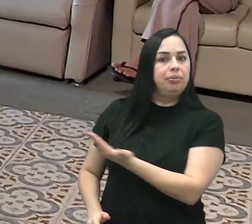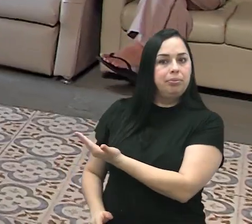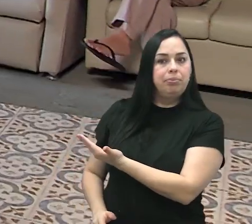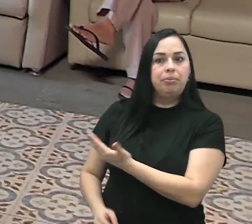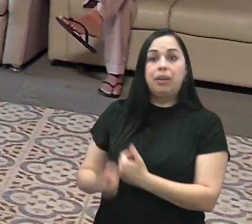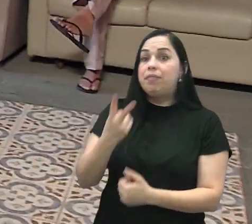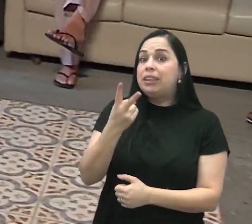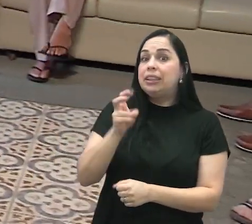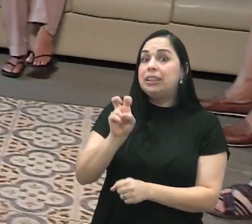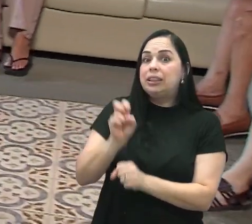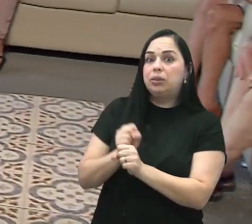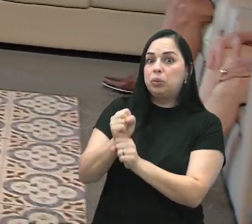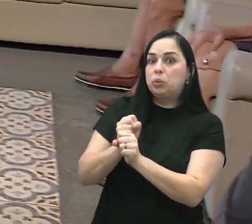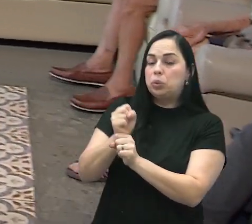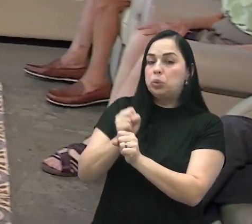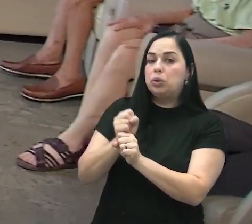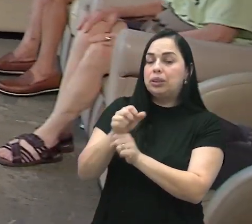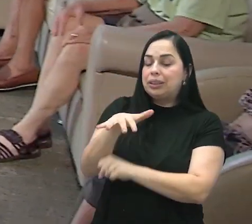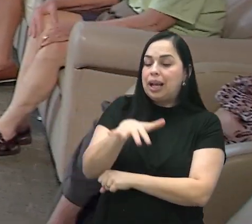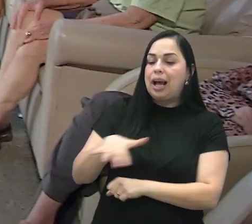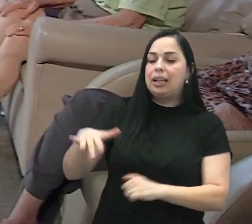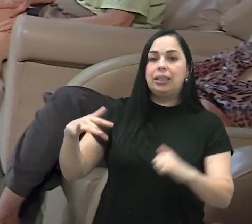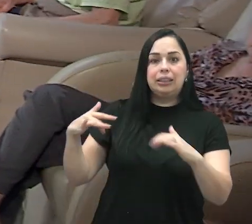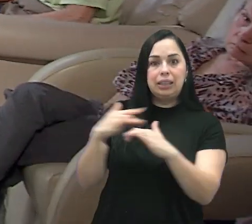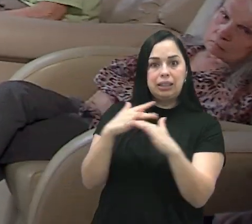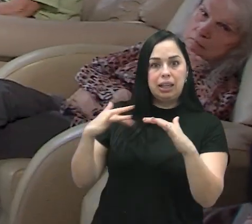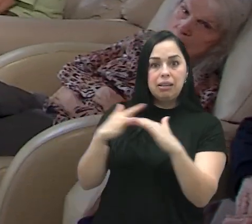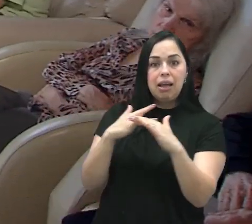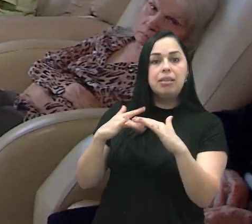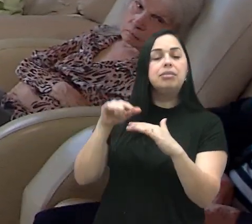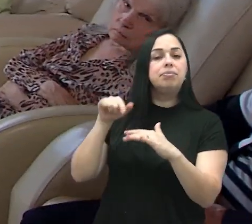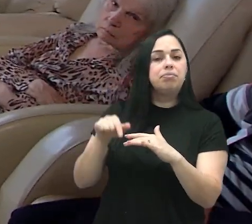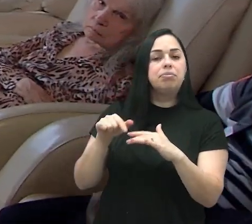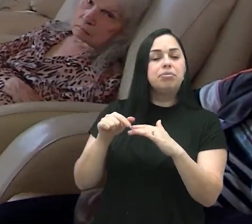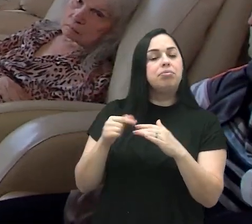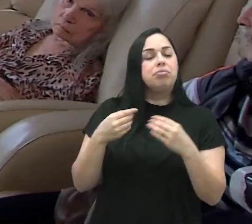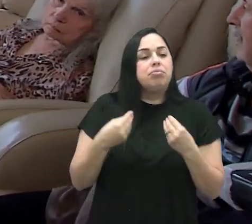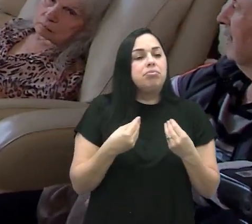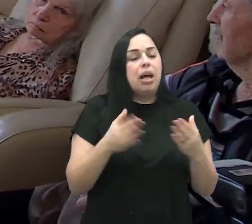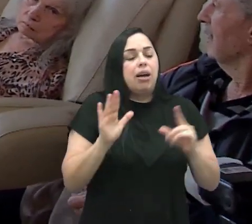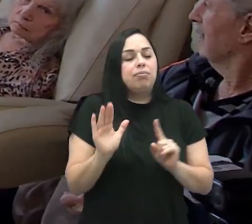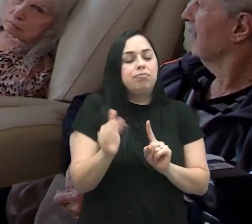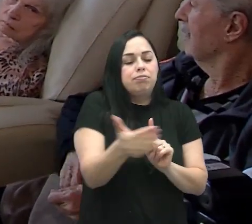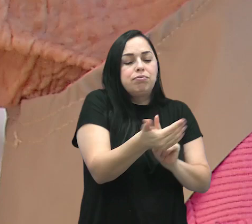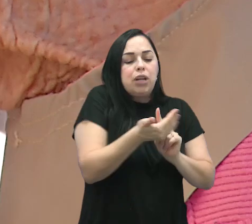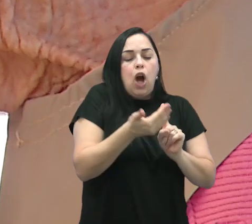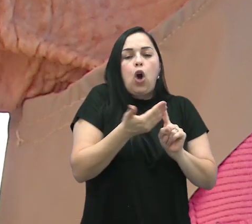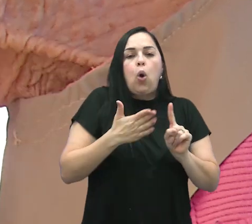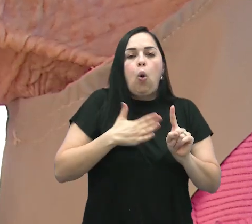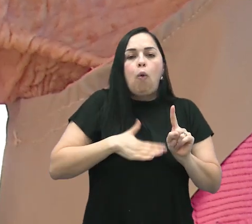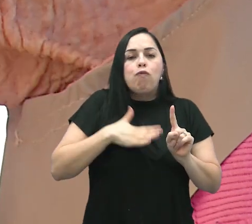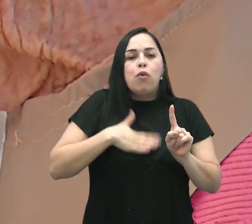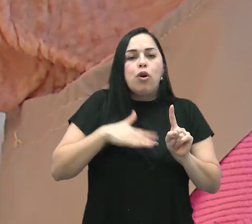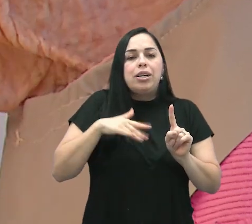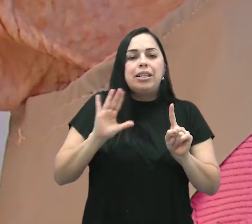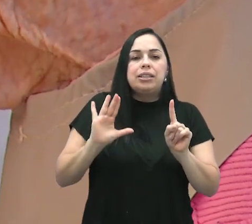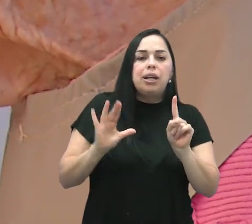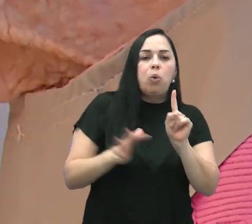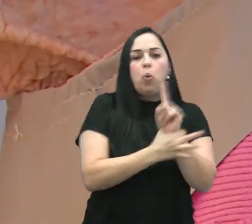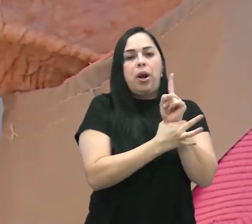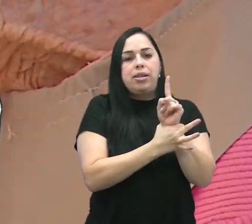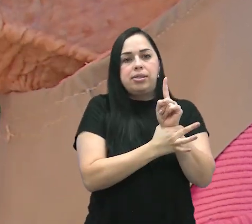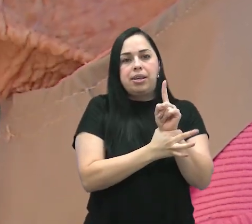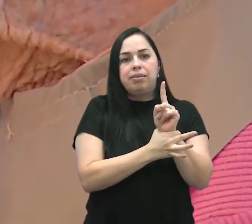particulares, como é o caso desta instituição, que há 25 anos funciona na região central e proporciona